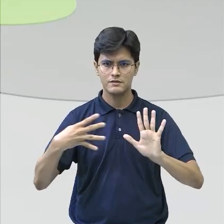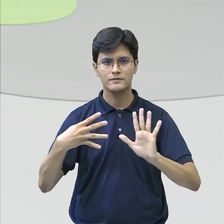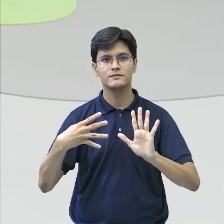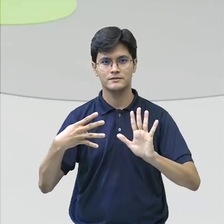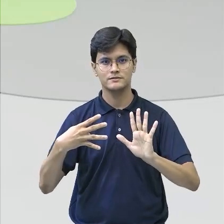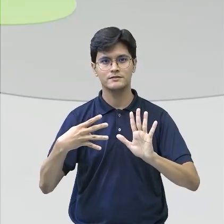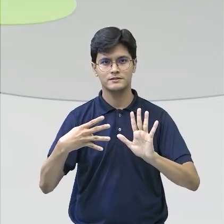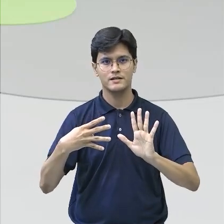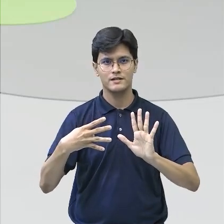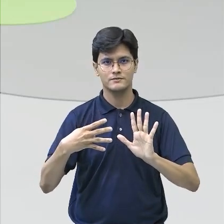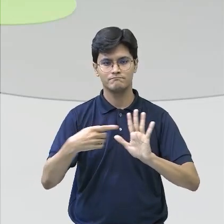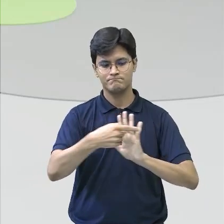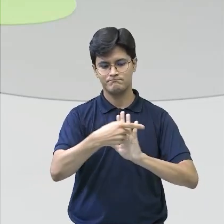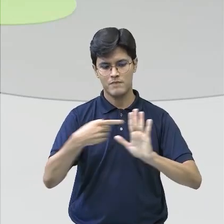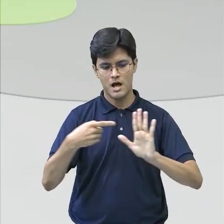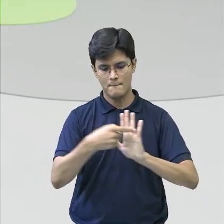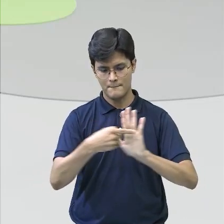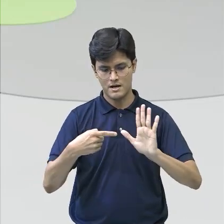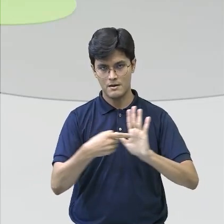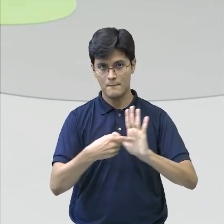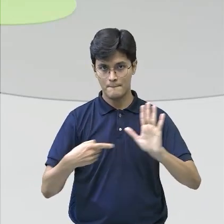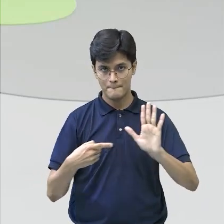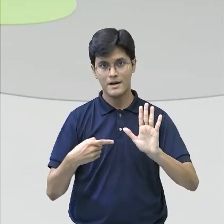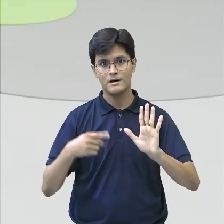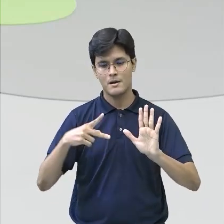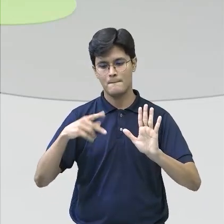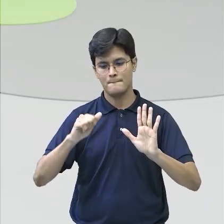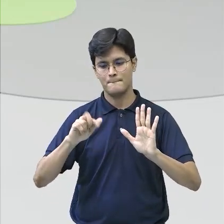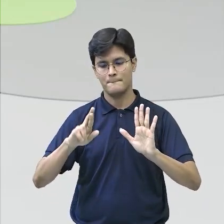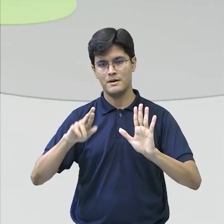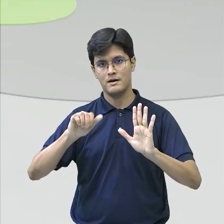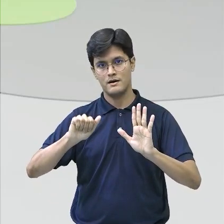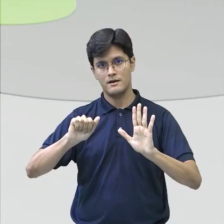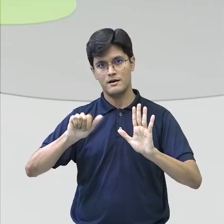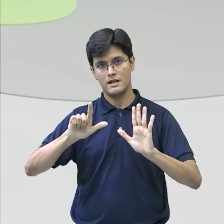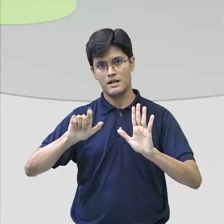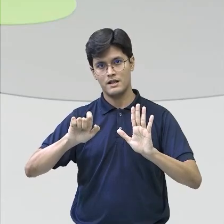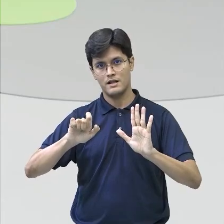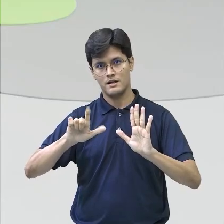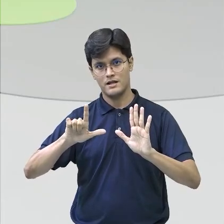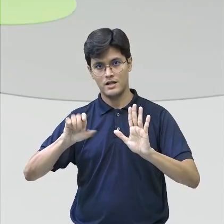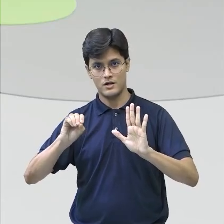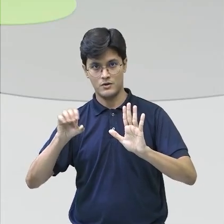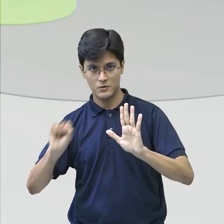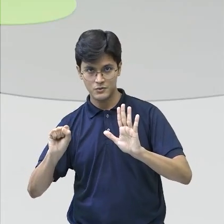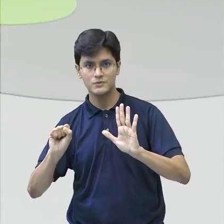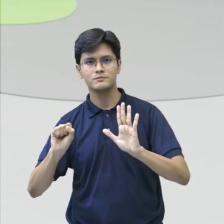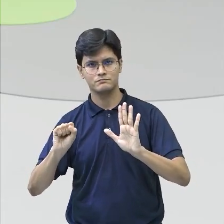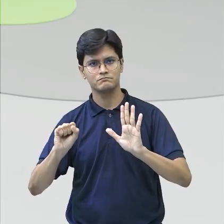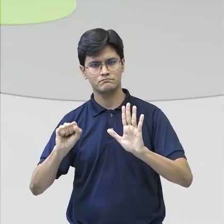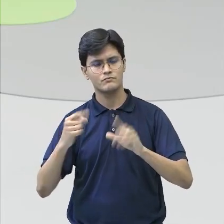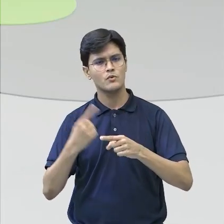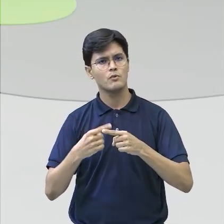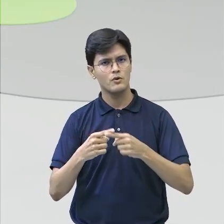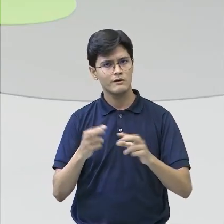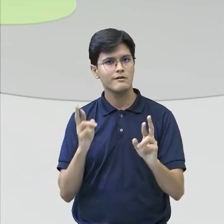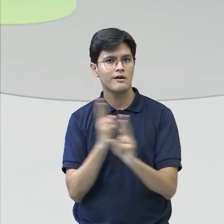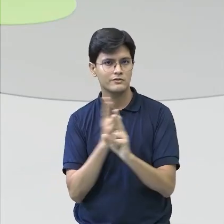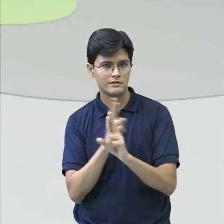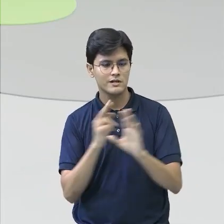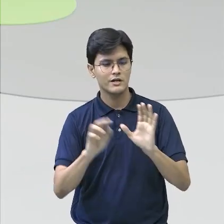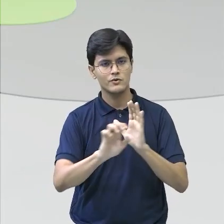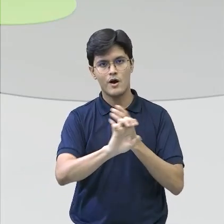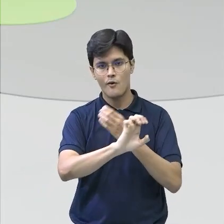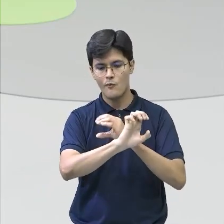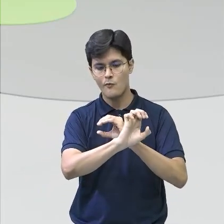cortando esse mapa. Essas linhas são os paralelos, porque elas são paralelas em relação à linha do Equador, que divide o